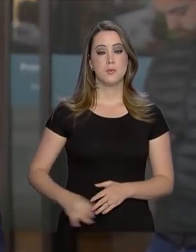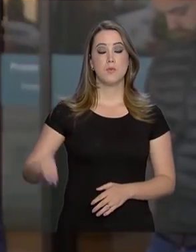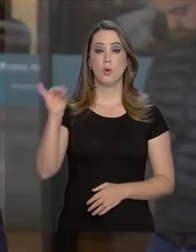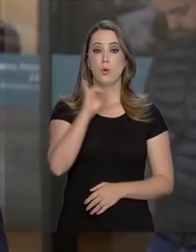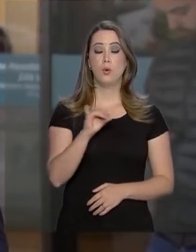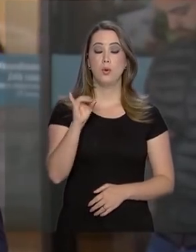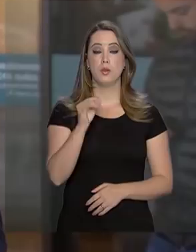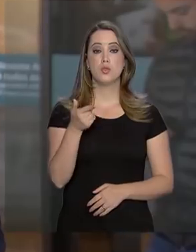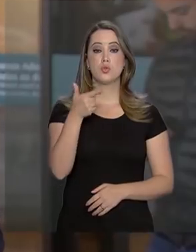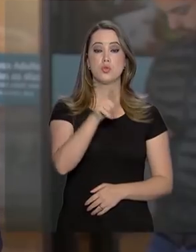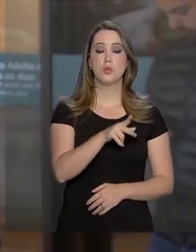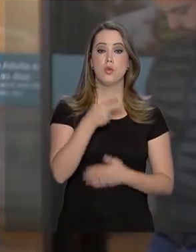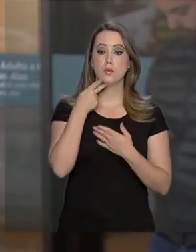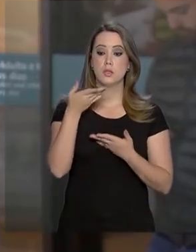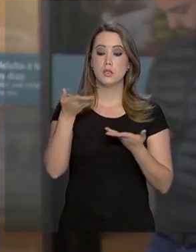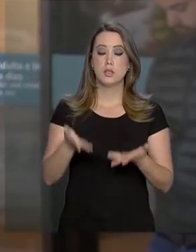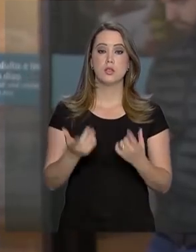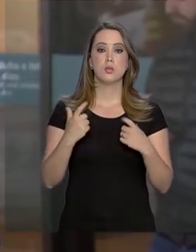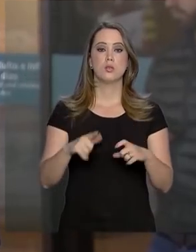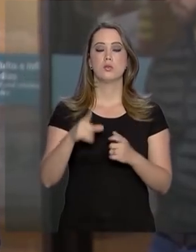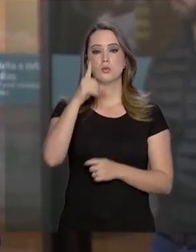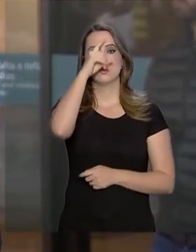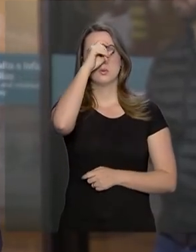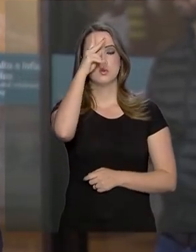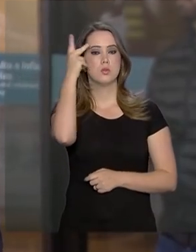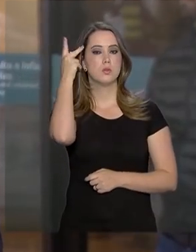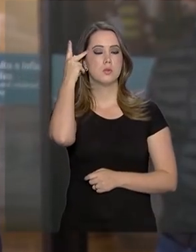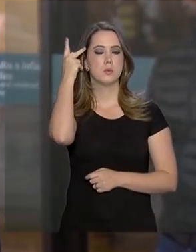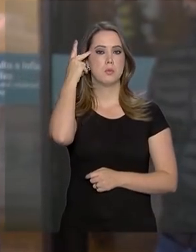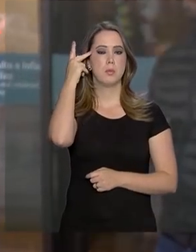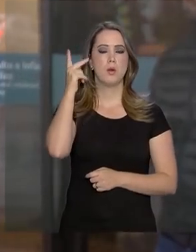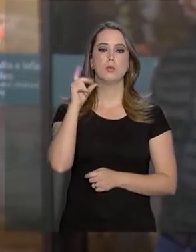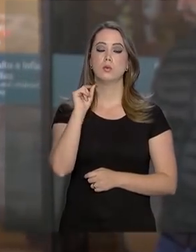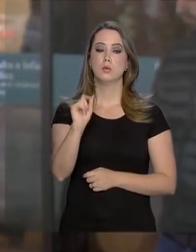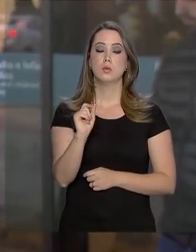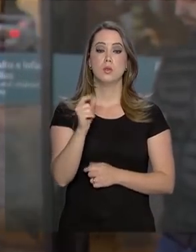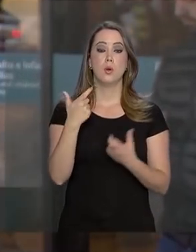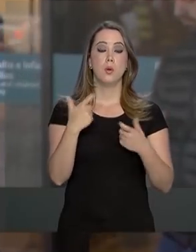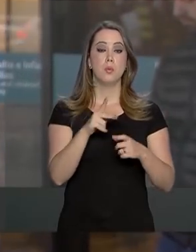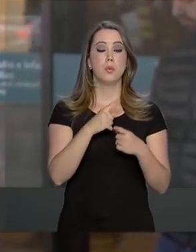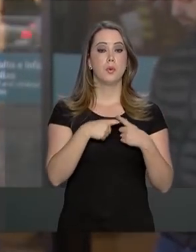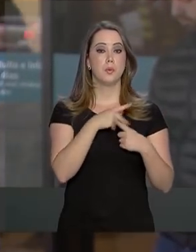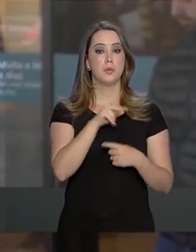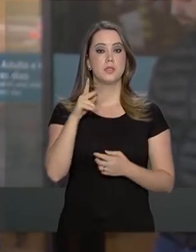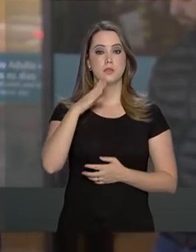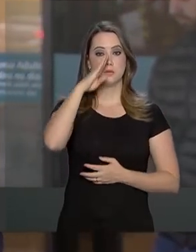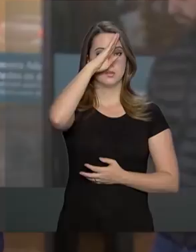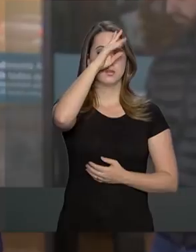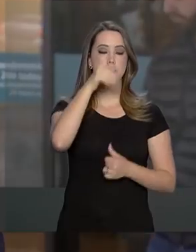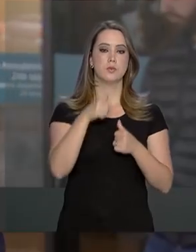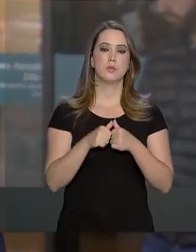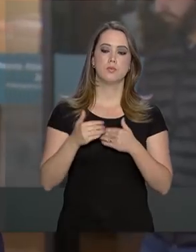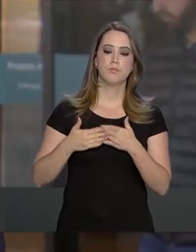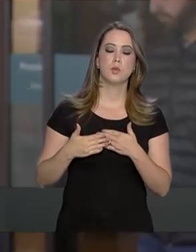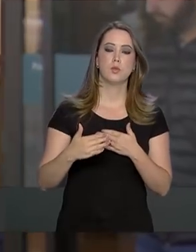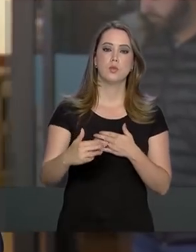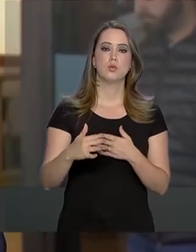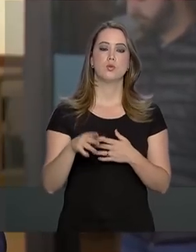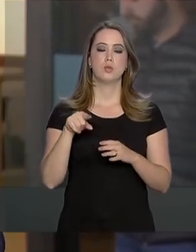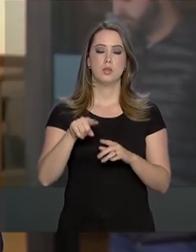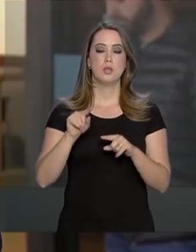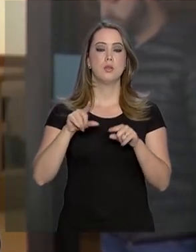voltamos a falar do Hospital Albert Einstein na zona sul da capital paulista onde o presidente Jair bolsonaro segue se